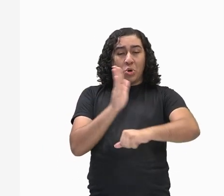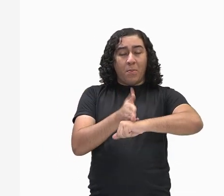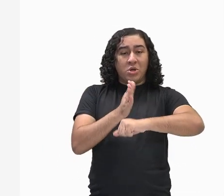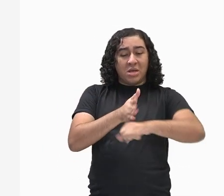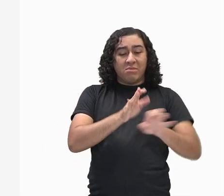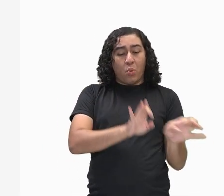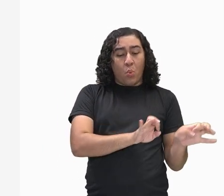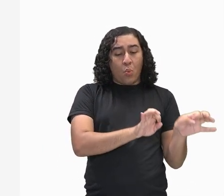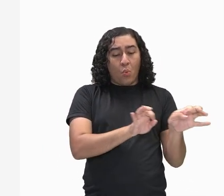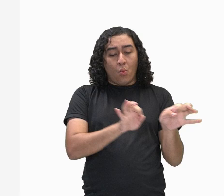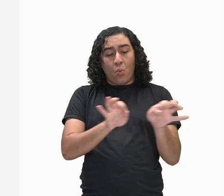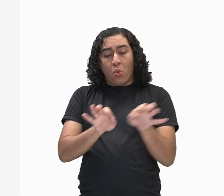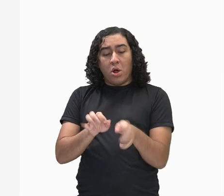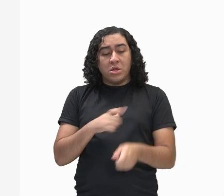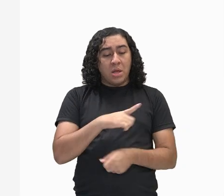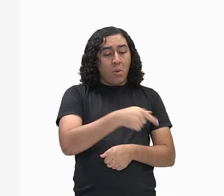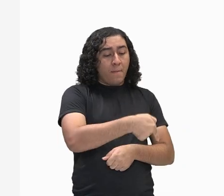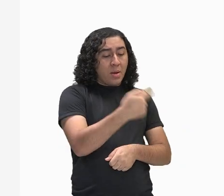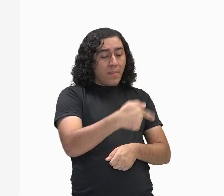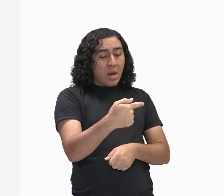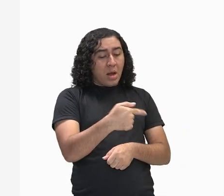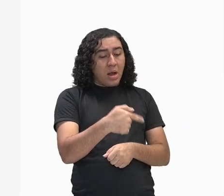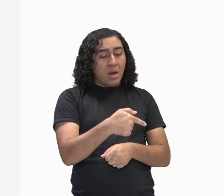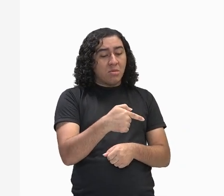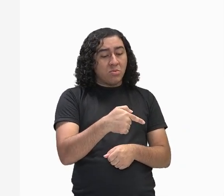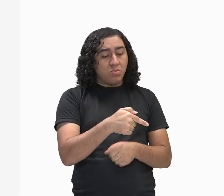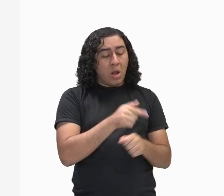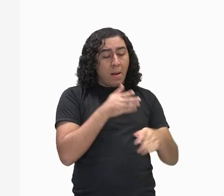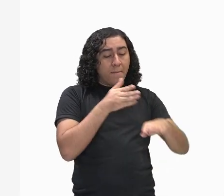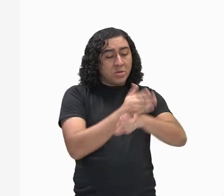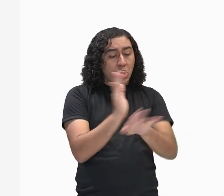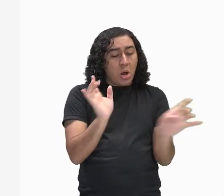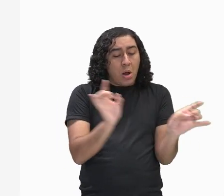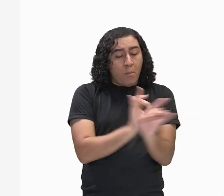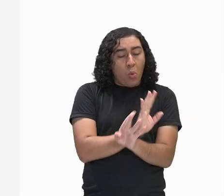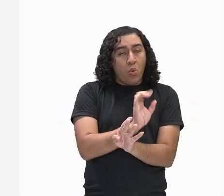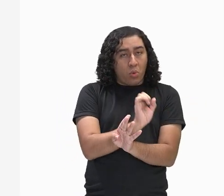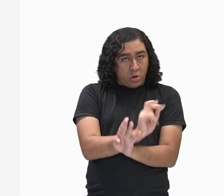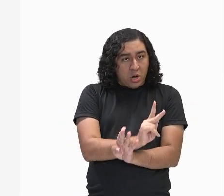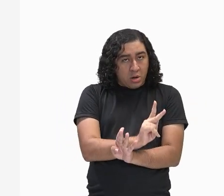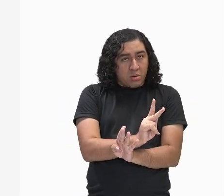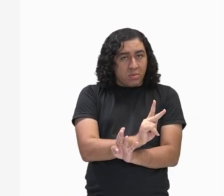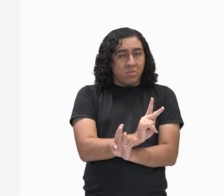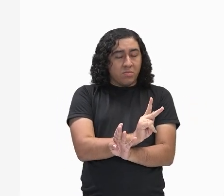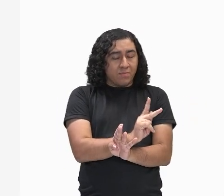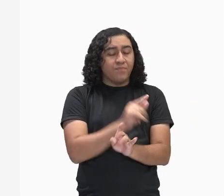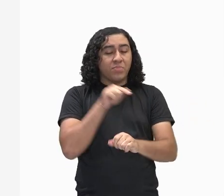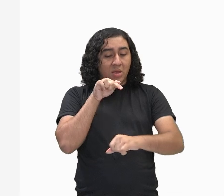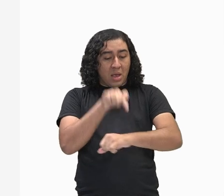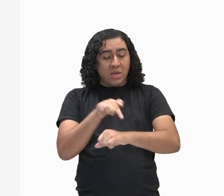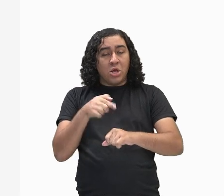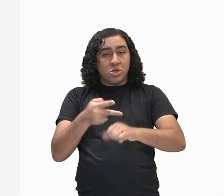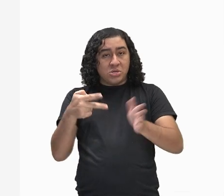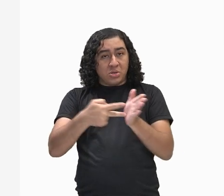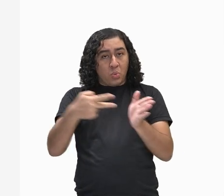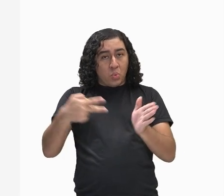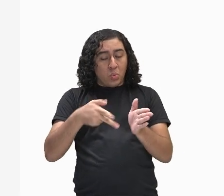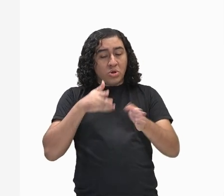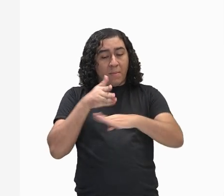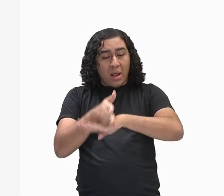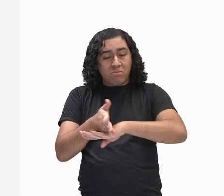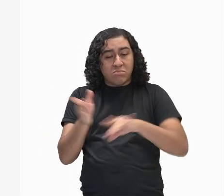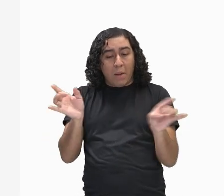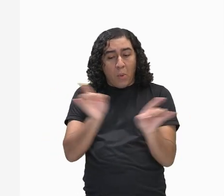passamos por 3 paradigmas, né? O clássico, o medieval e o moderno, e agora